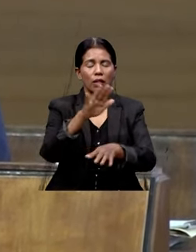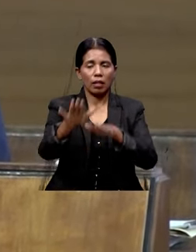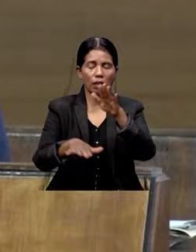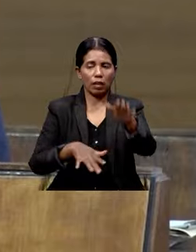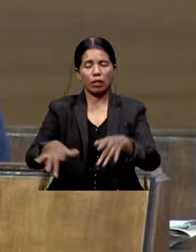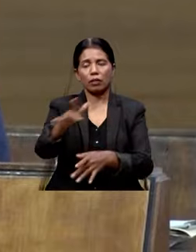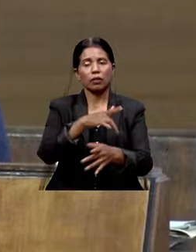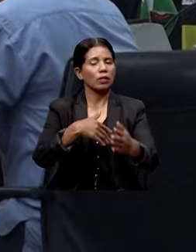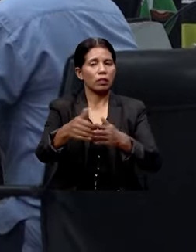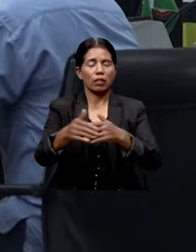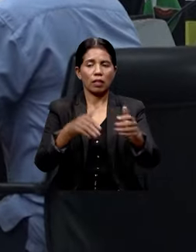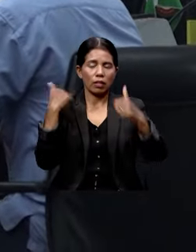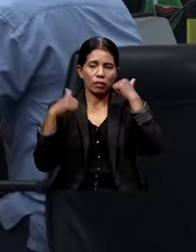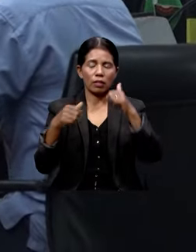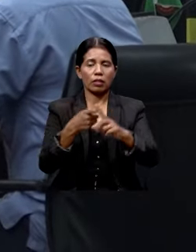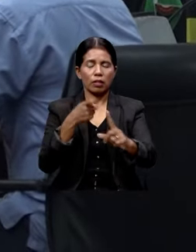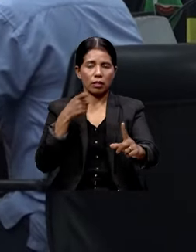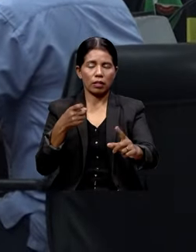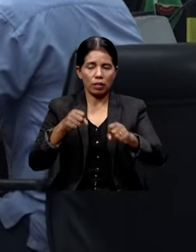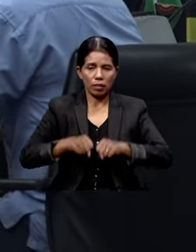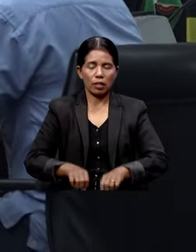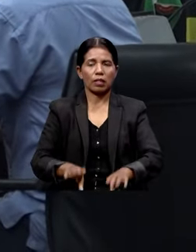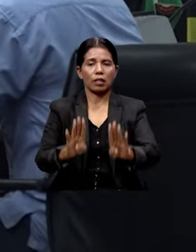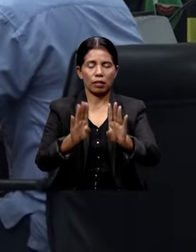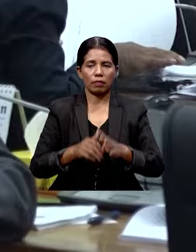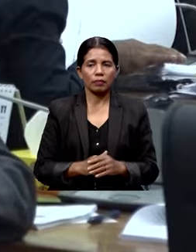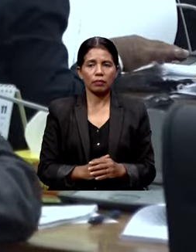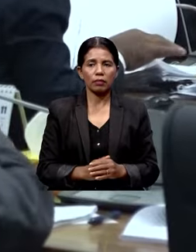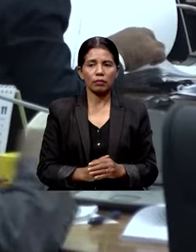qualquer atividade no mesmo que liu você ia tacilar.